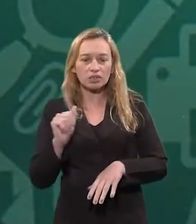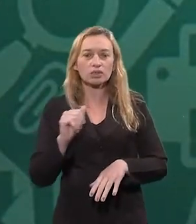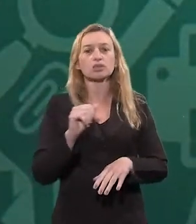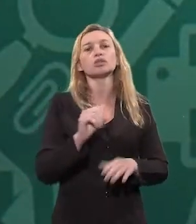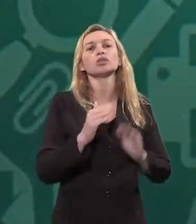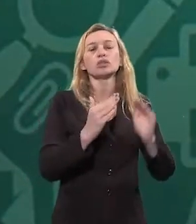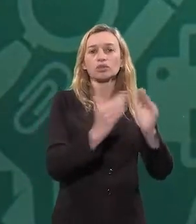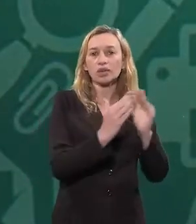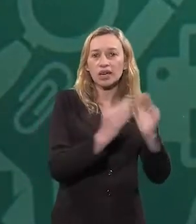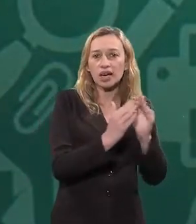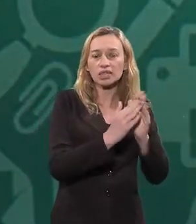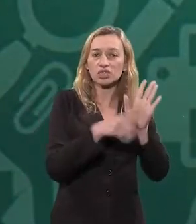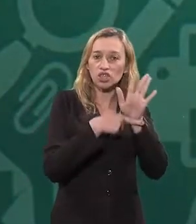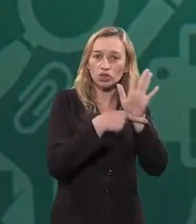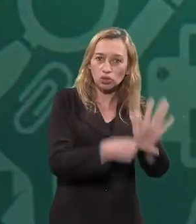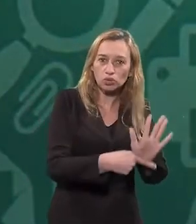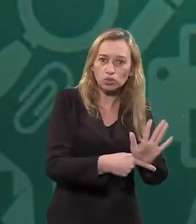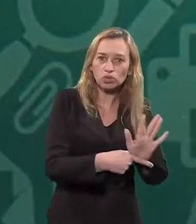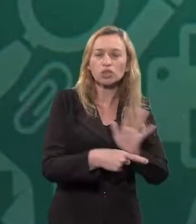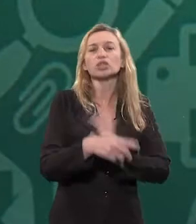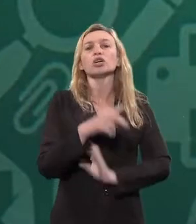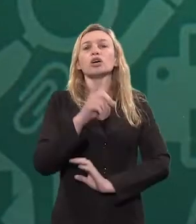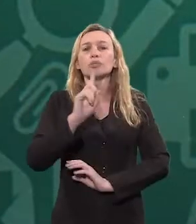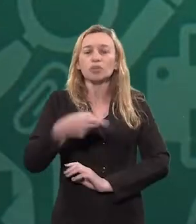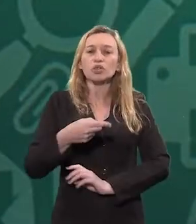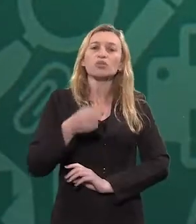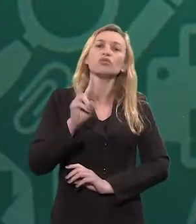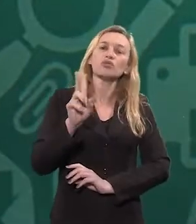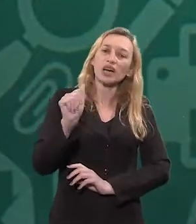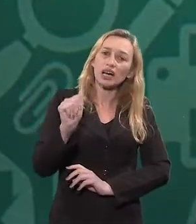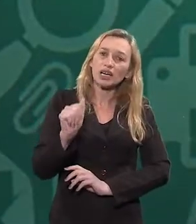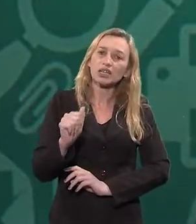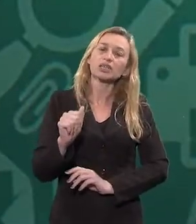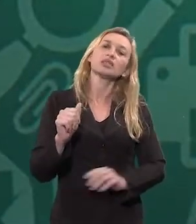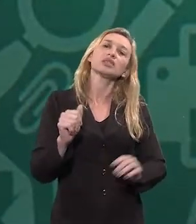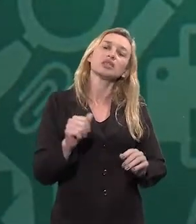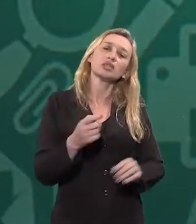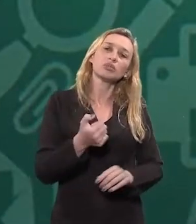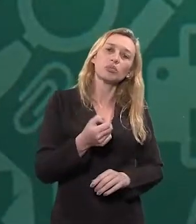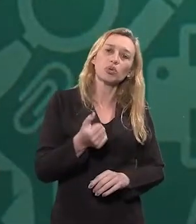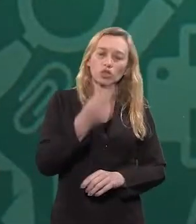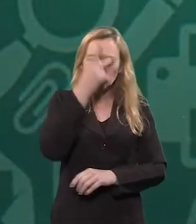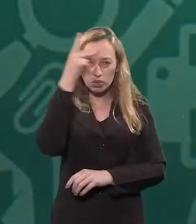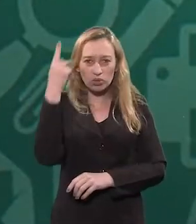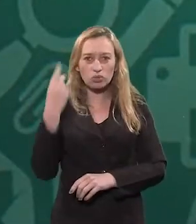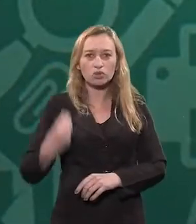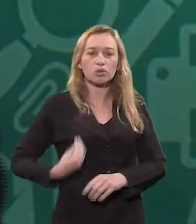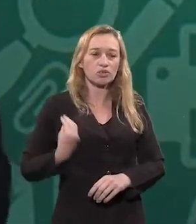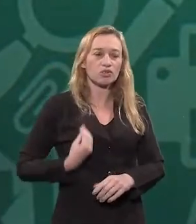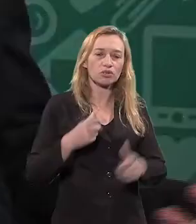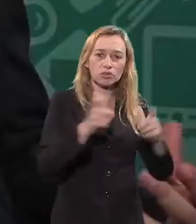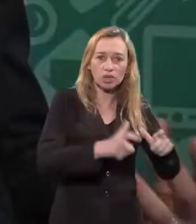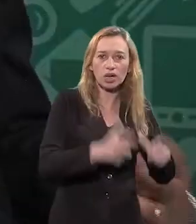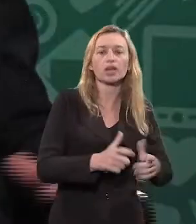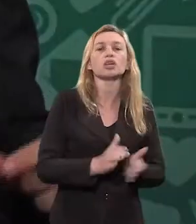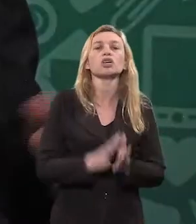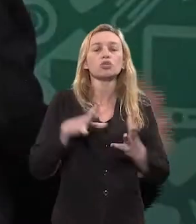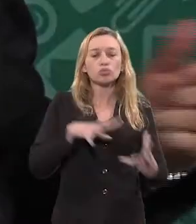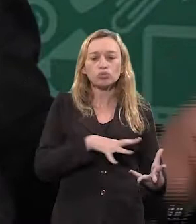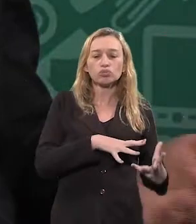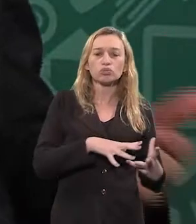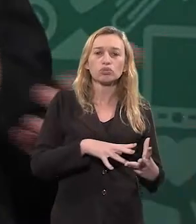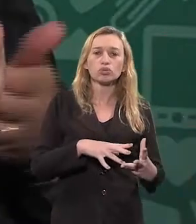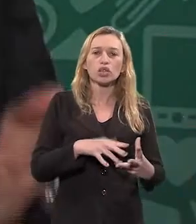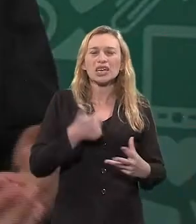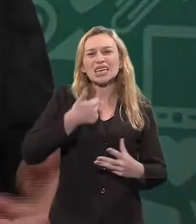ali destacou, né? Cerca de 2.000 vagas em 63 instituições para acolhimento das pessoas em situação de rua, um percentual,